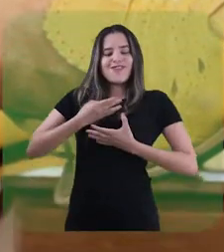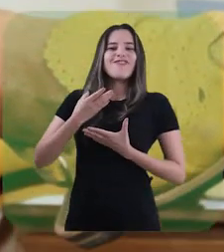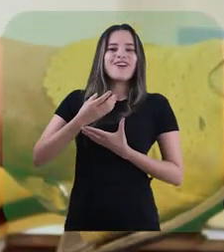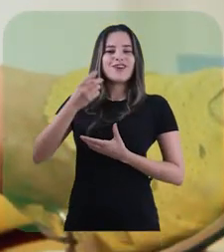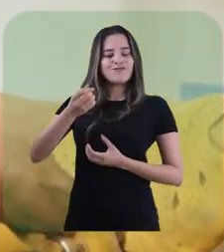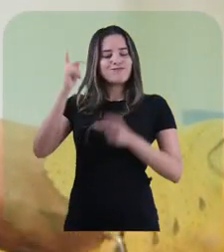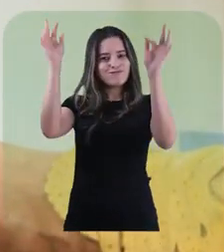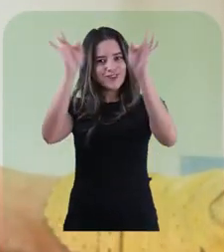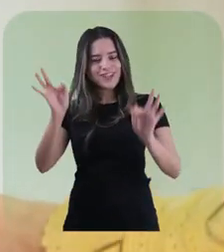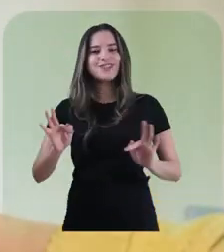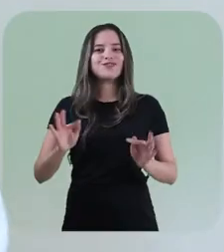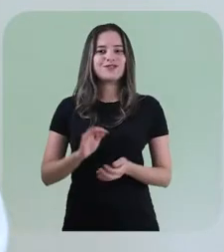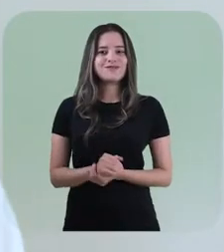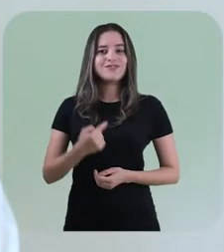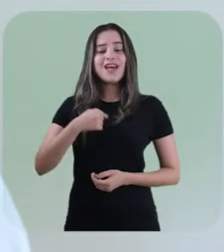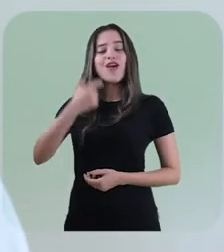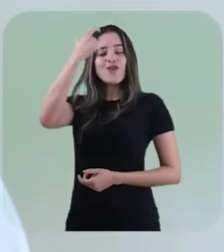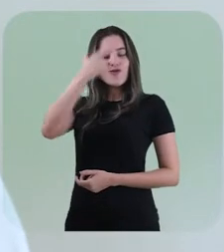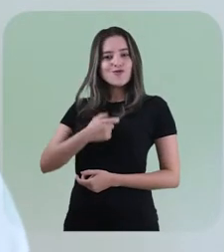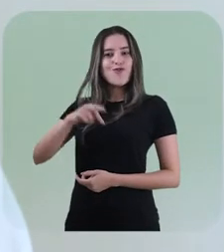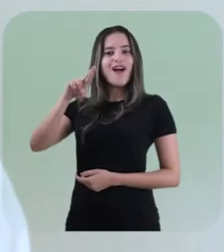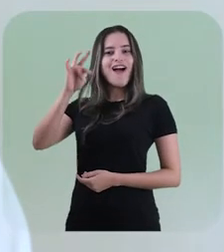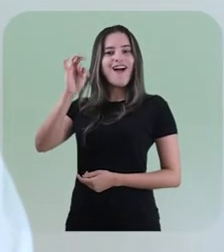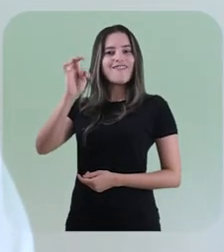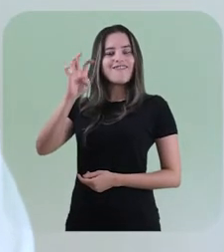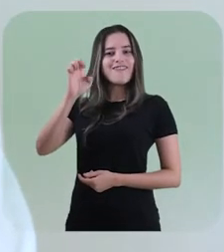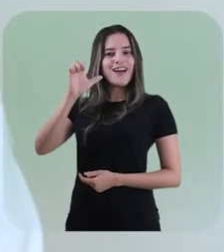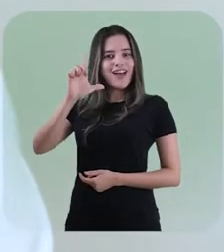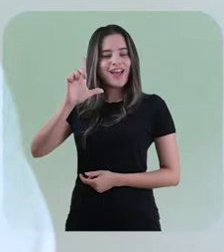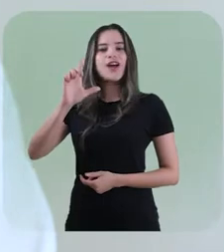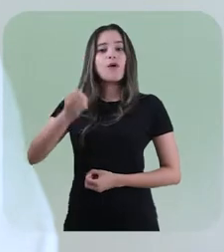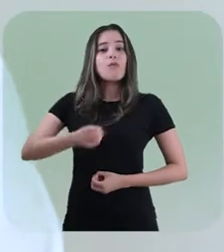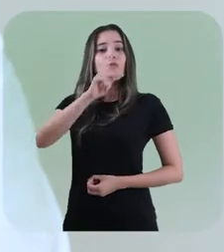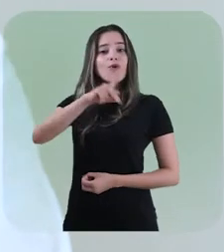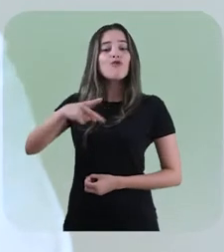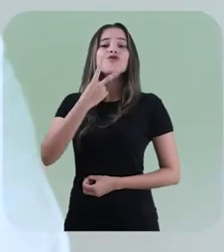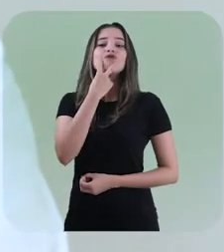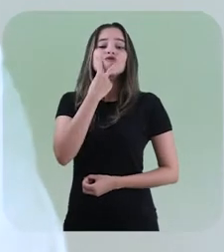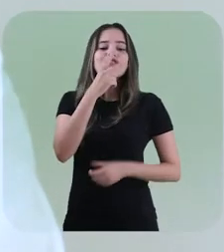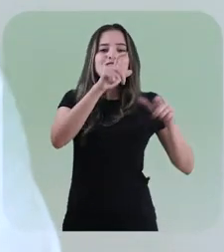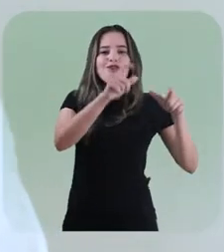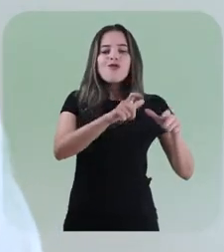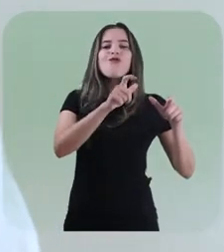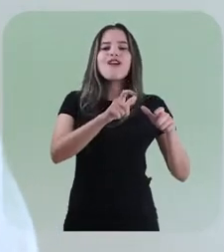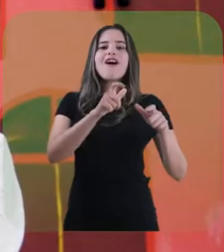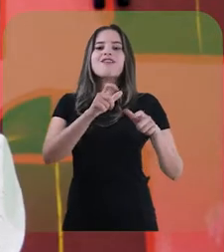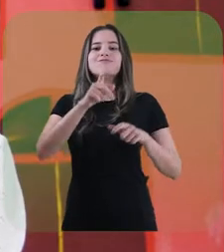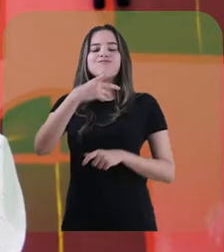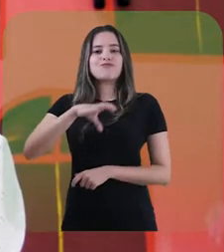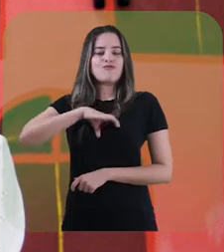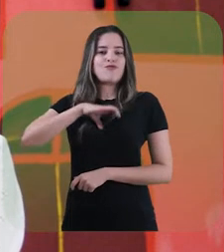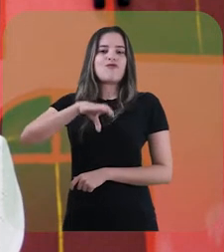poesia seu Rafael professor da UFPE Campus Vitória de Santo Antão de língua portuguesa